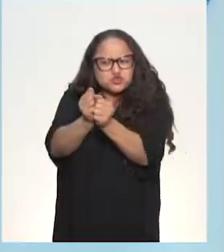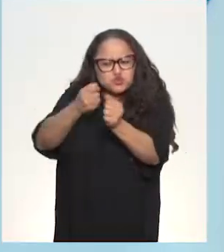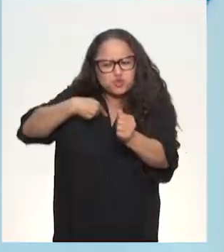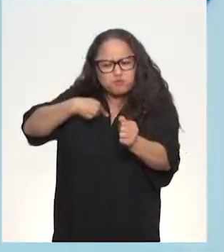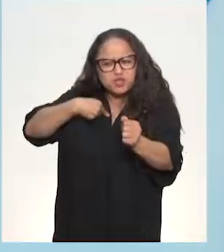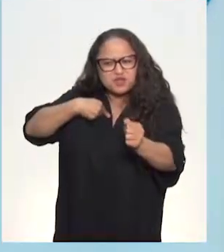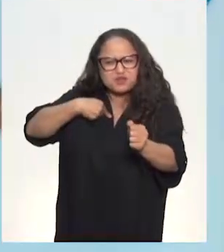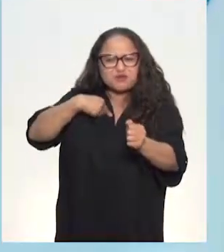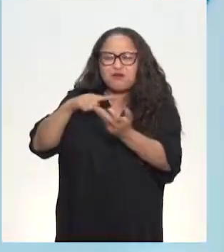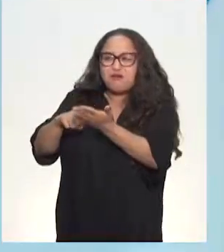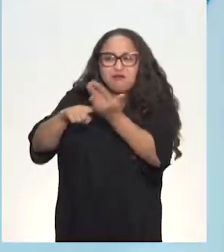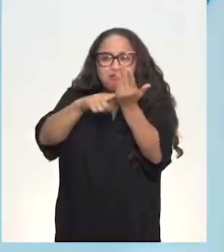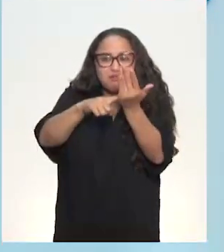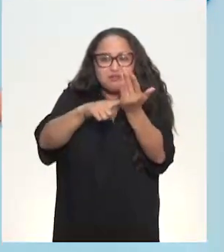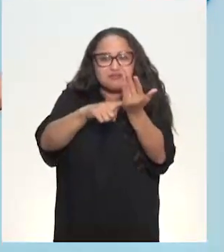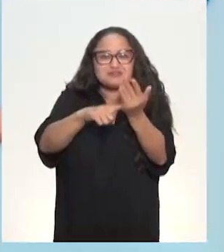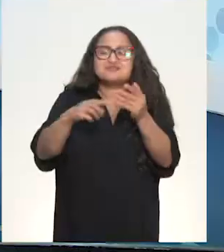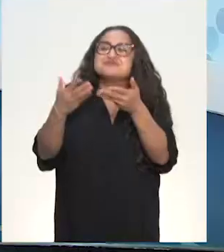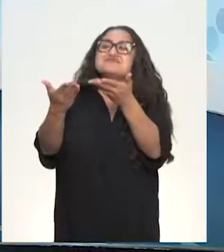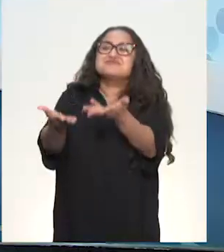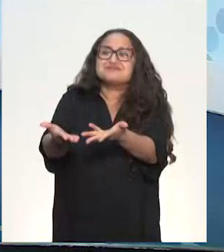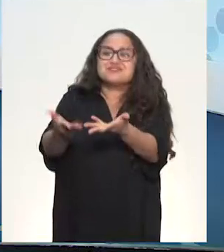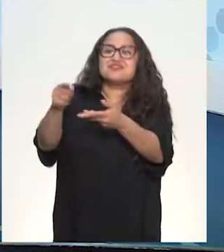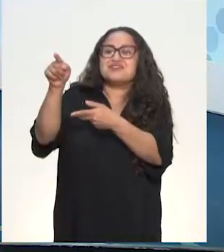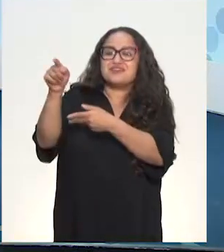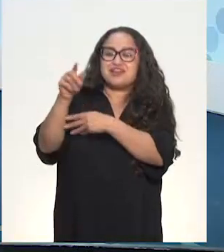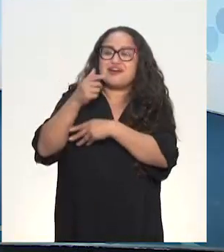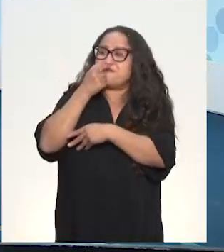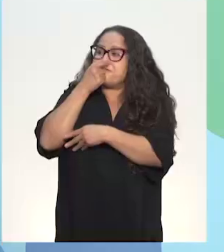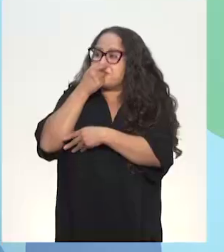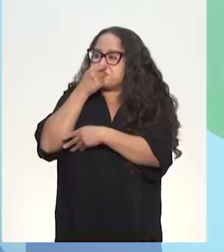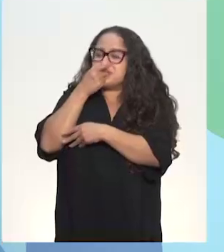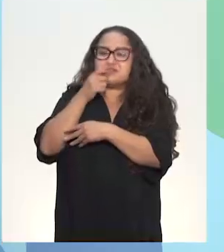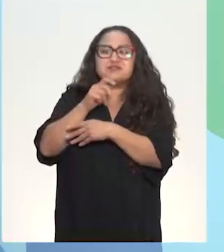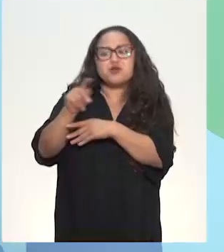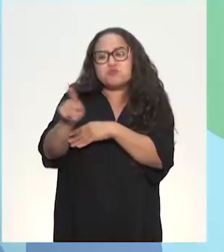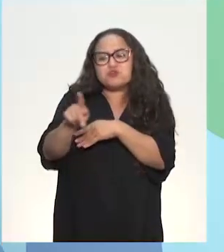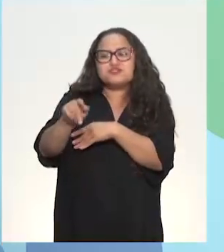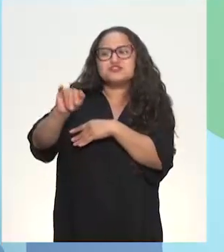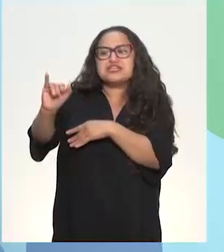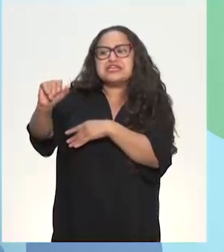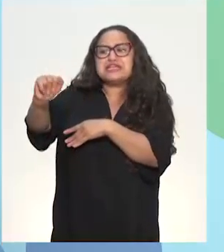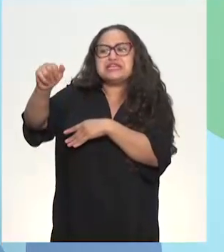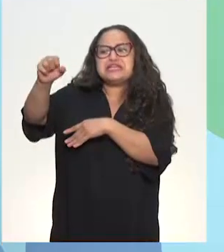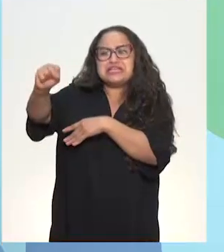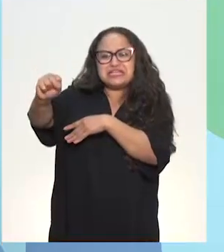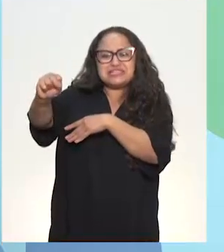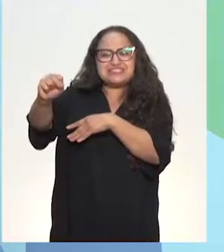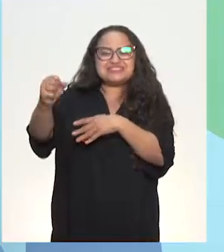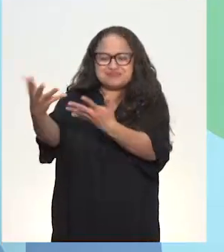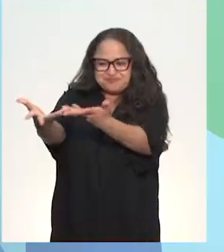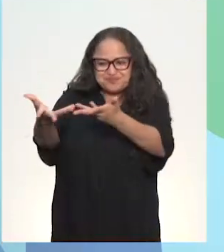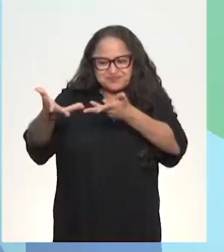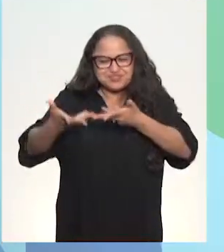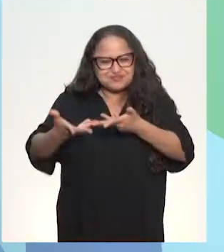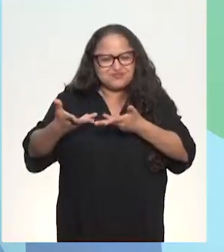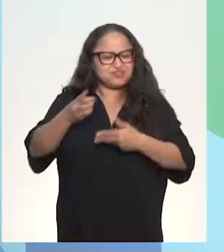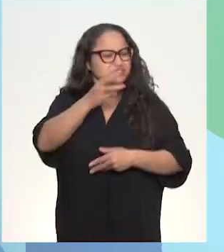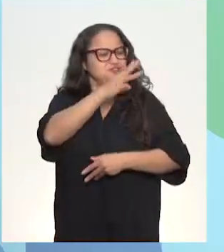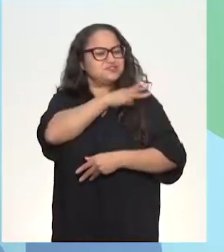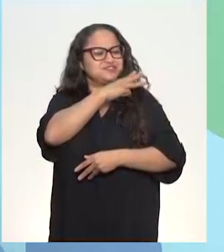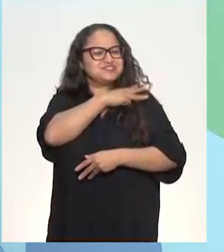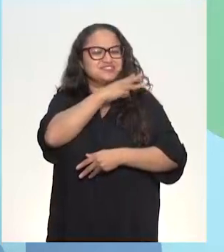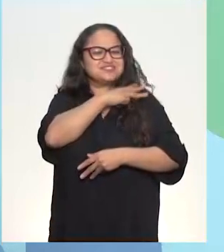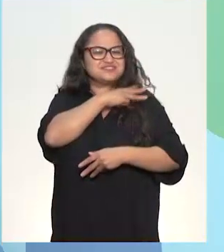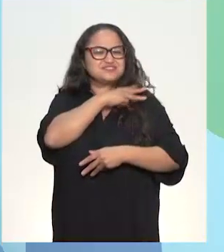tudo quanto é IAS, professora Fabiana. A professora dos dias. Luzias. Então, bem-vindos alunos aí da nossa terceira série, né?